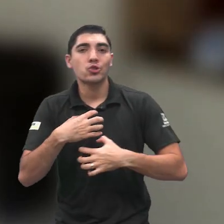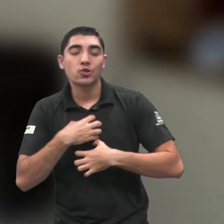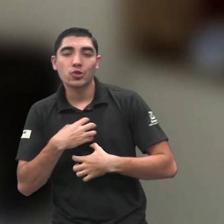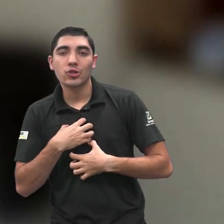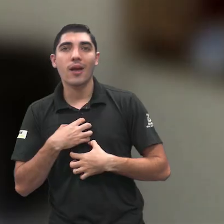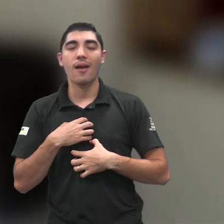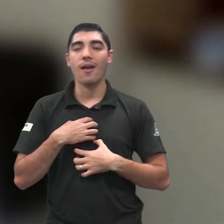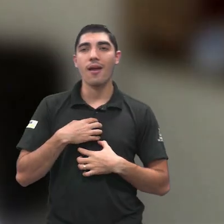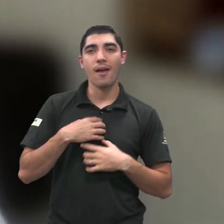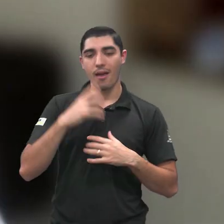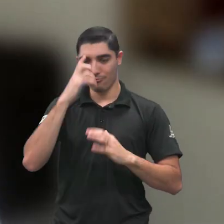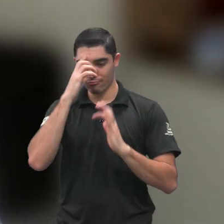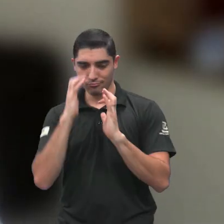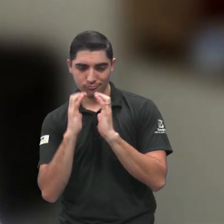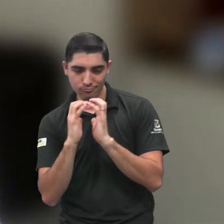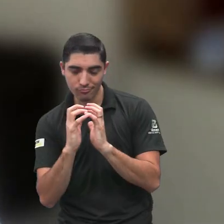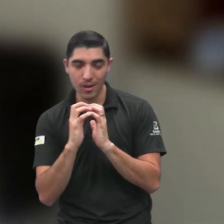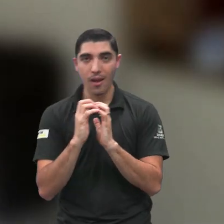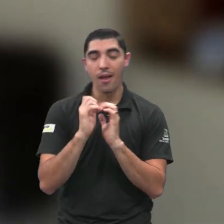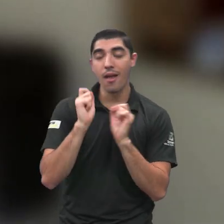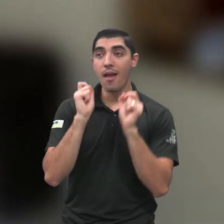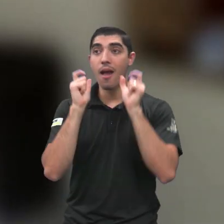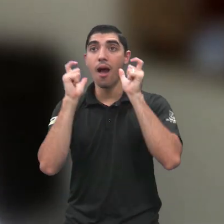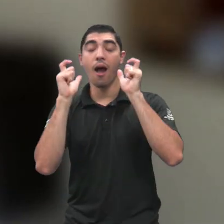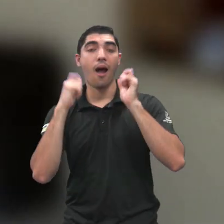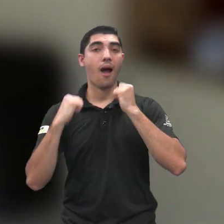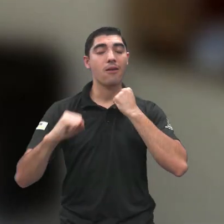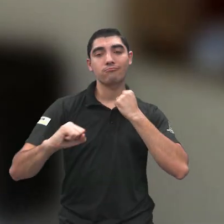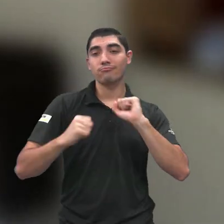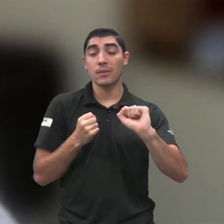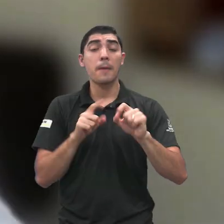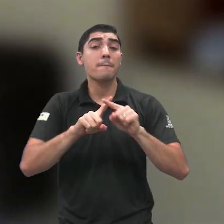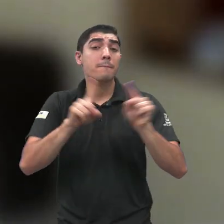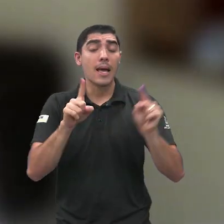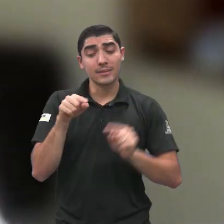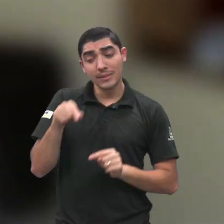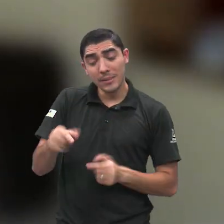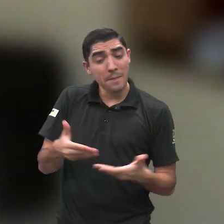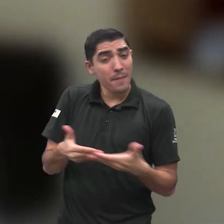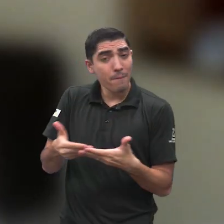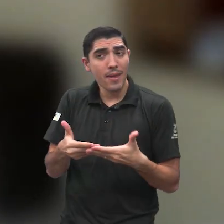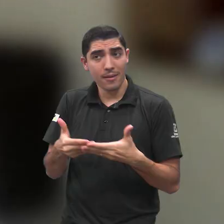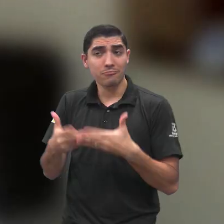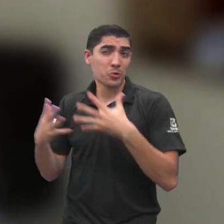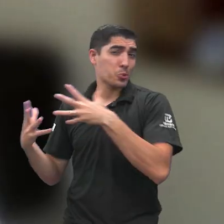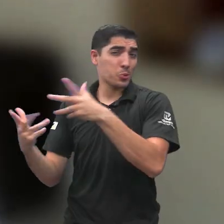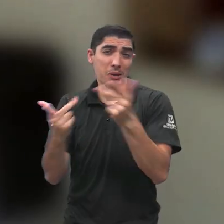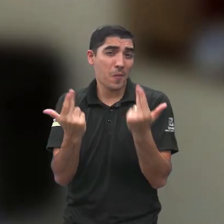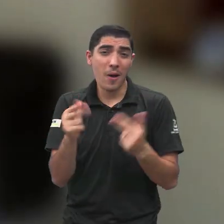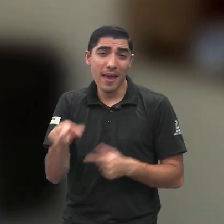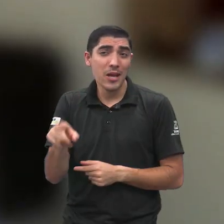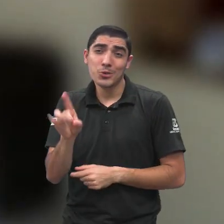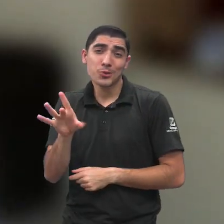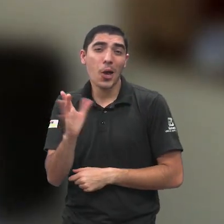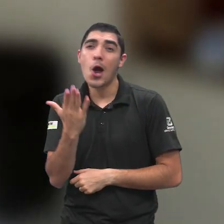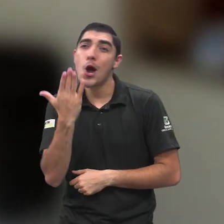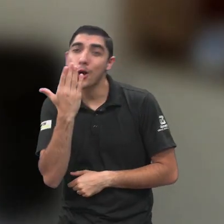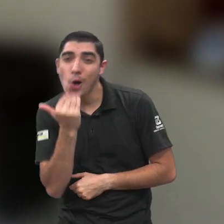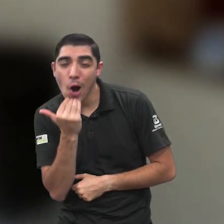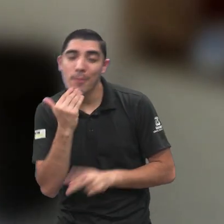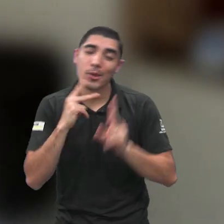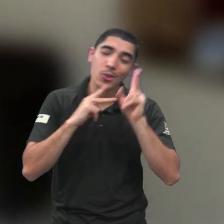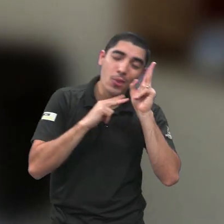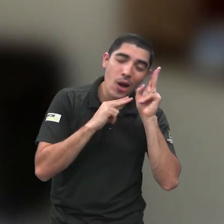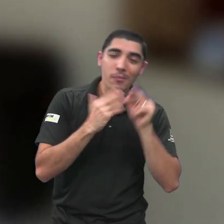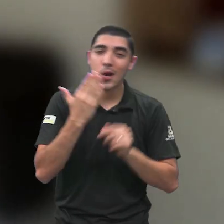reflexos neurológicos. Mas a rotina do bebê vai ser basicamente aquele bebê que come e dorme.